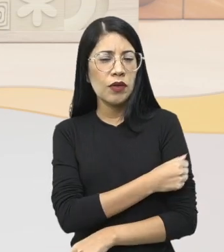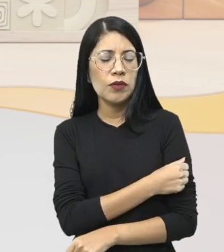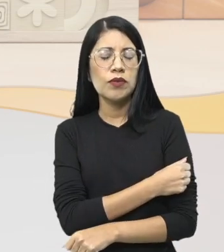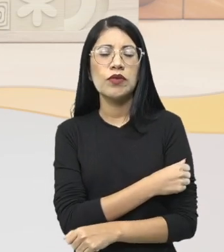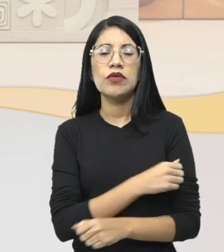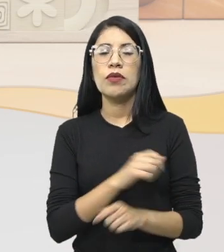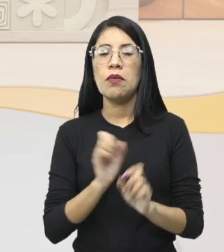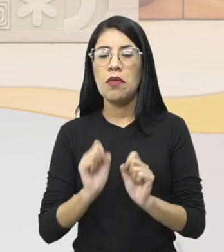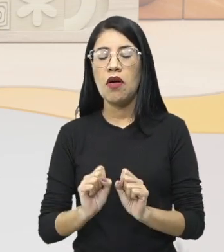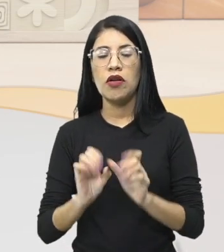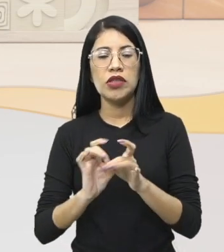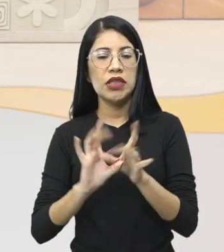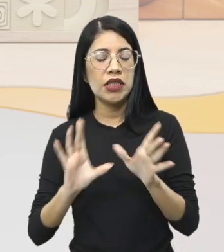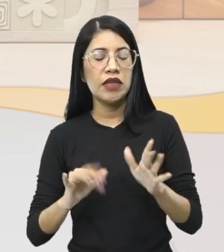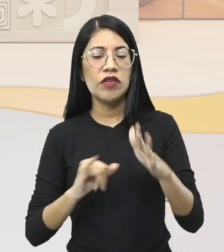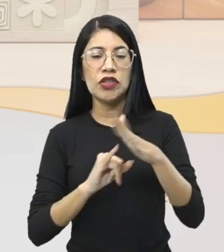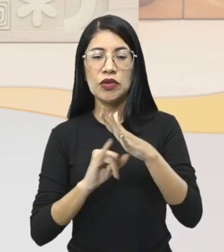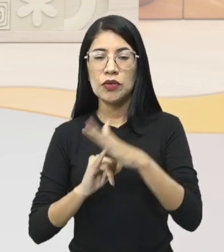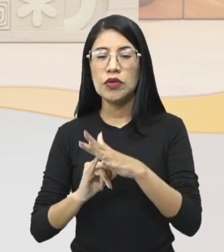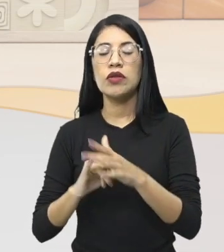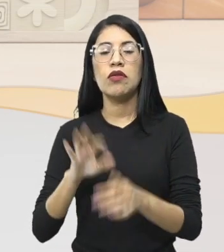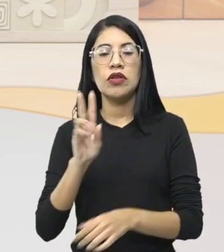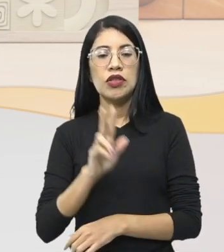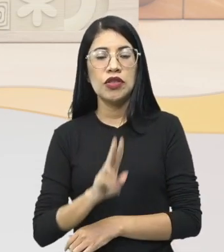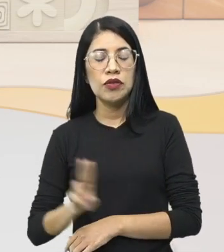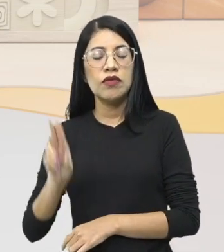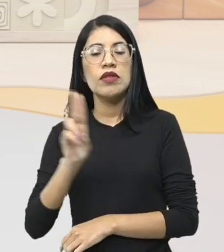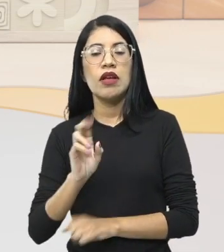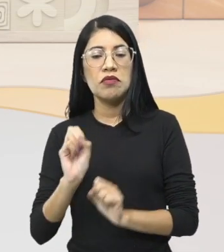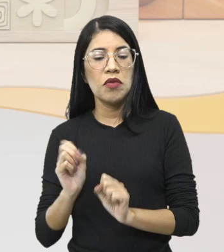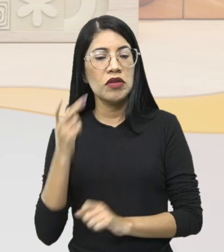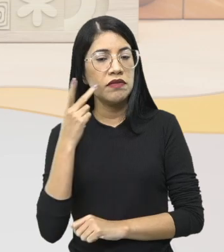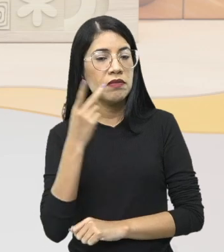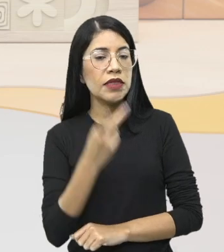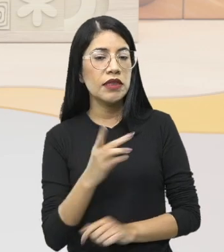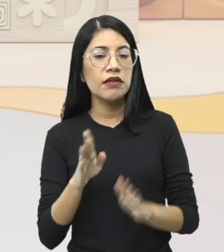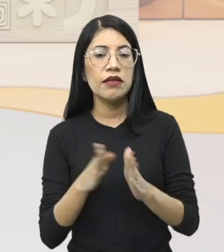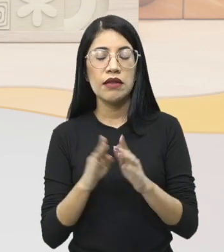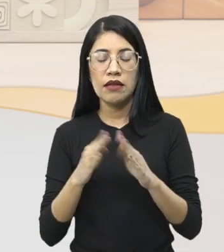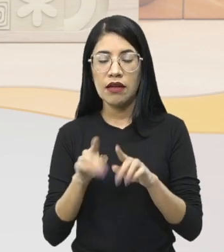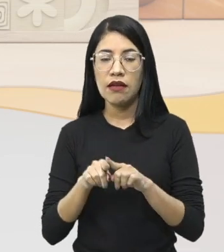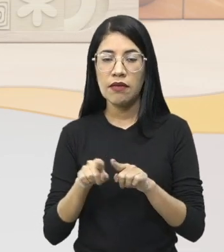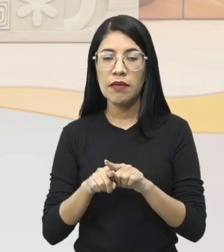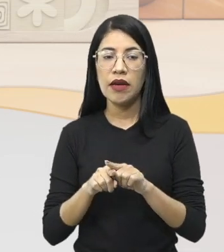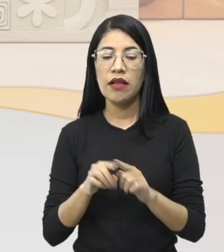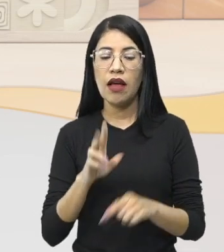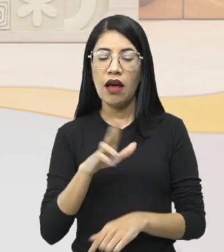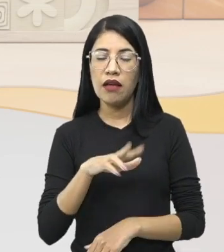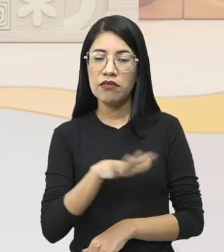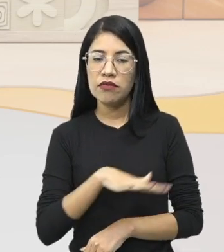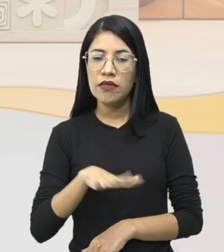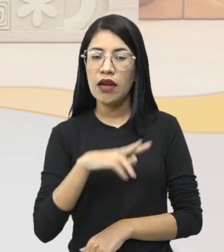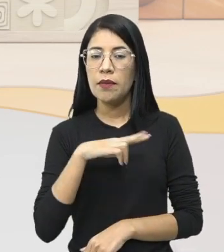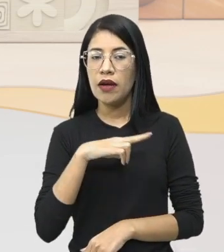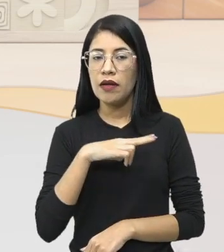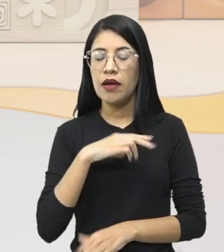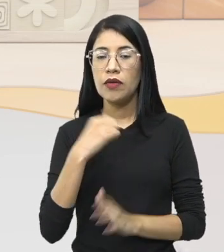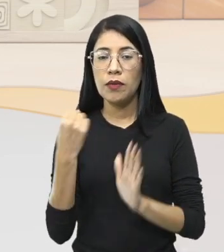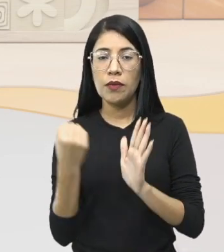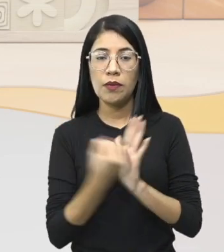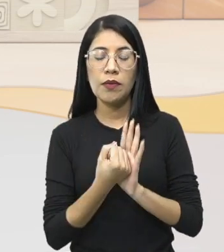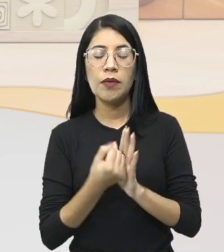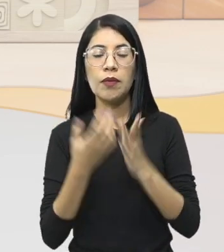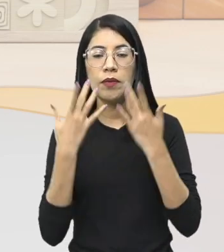escolas, instituições, universidades podem também visitar essas reservas particulares